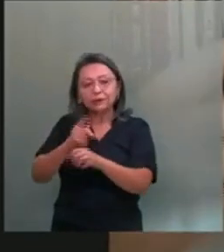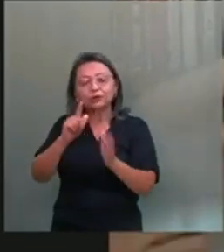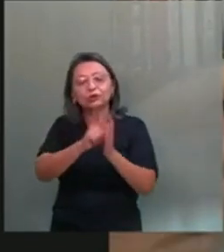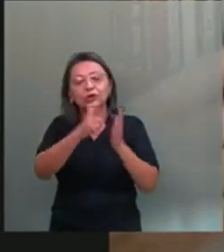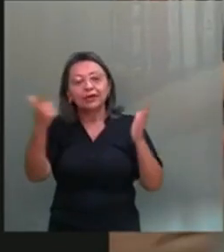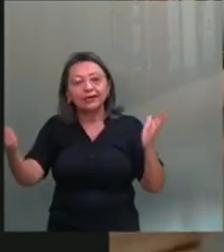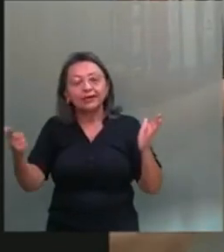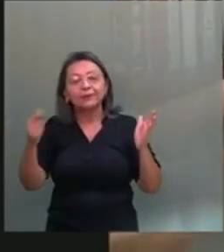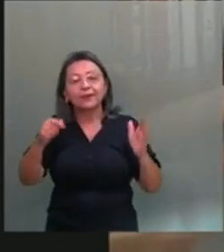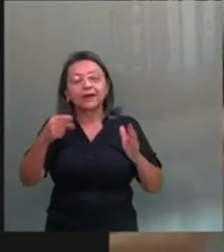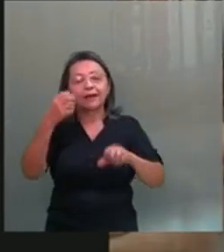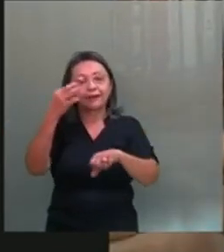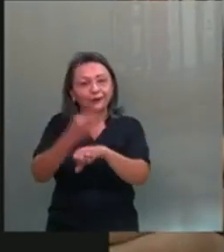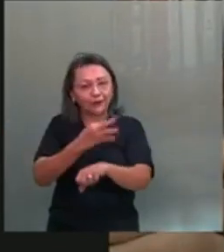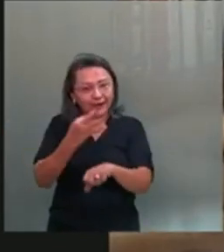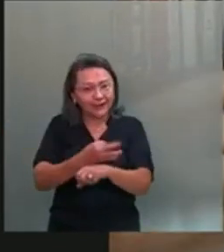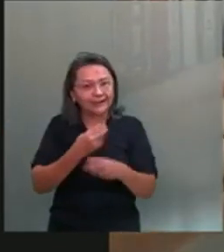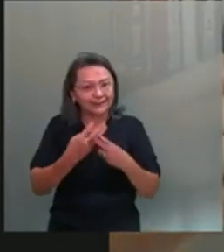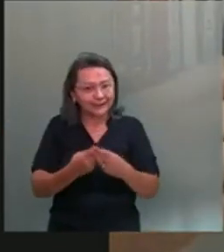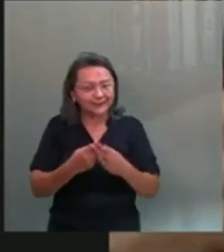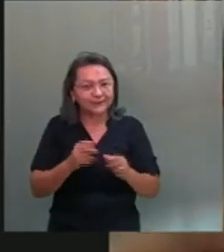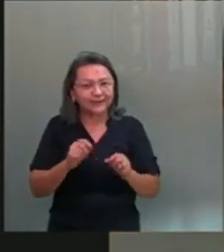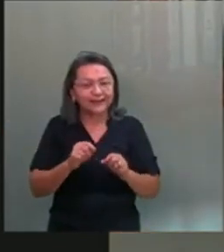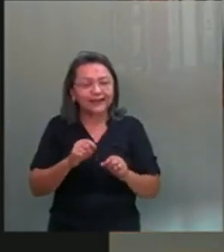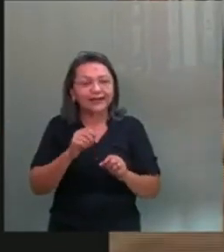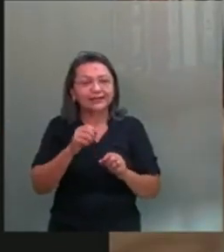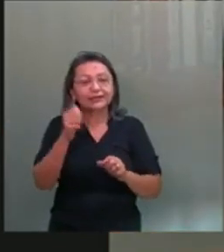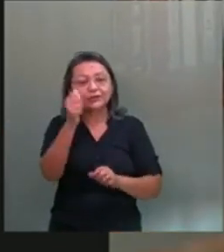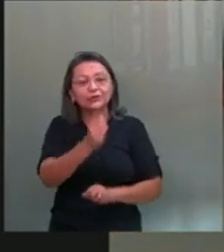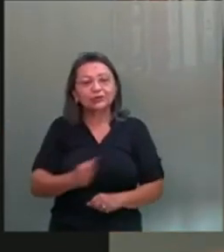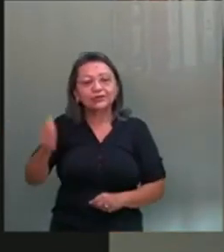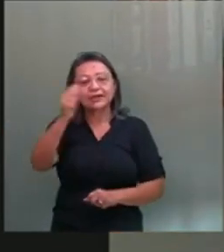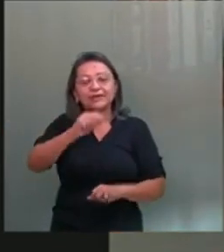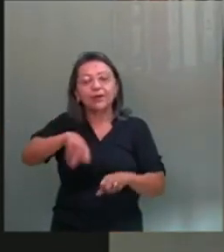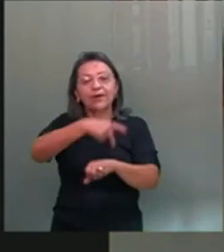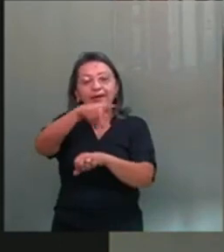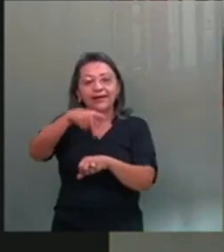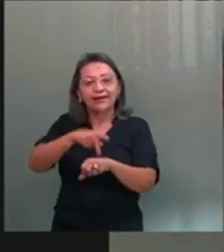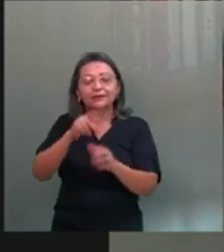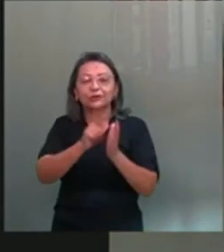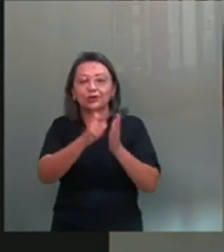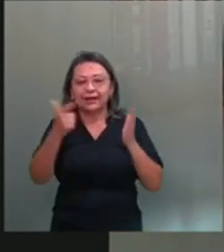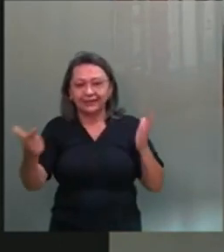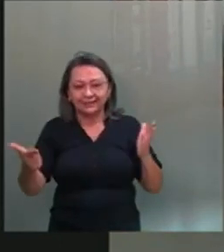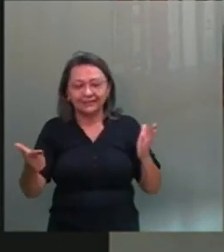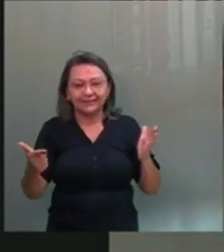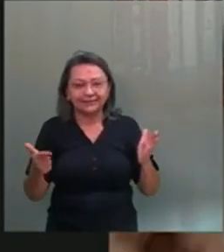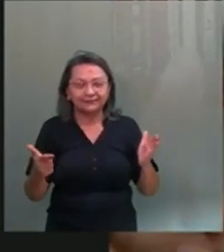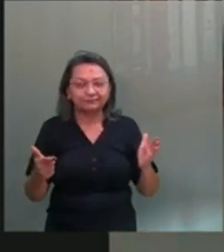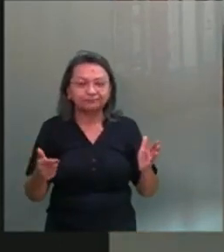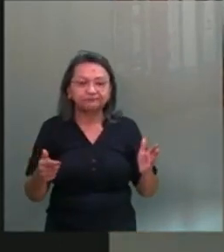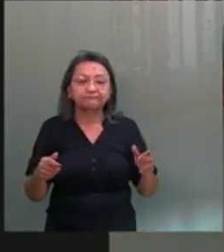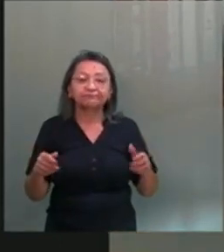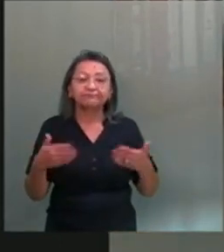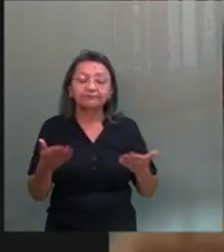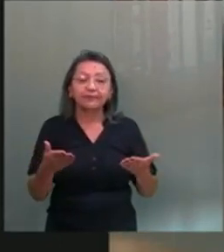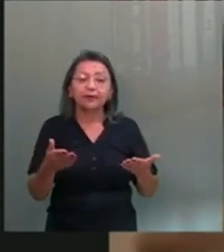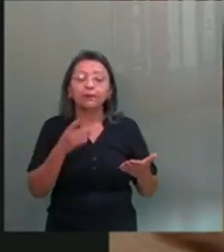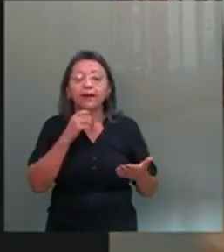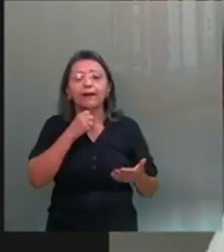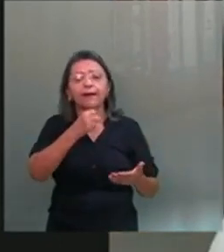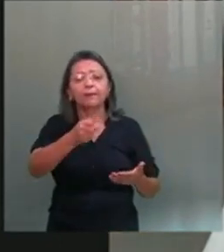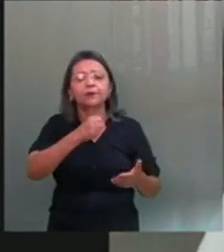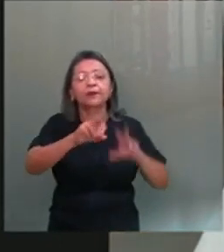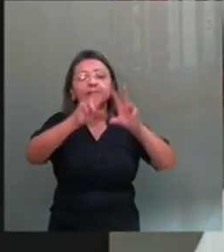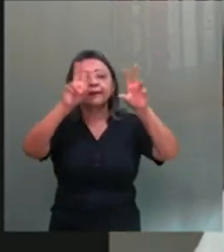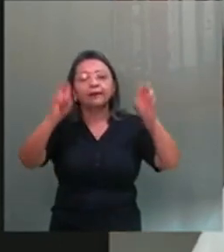Jornalismo pela Tolerância da Associação Internacional de Jornalistas, com uma reportagem